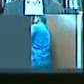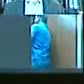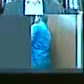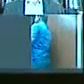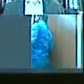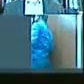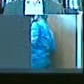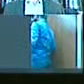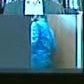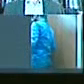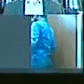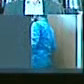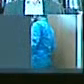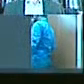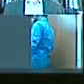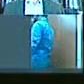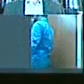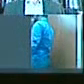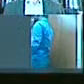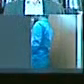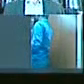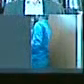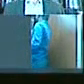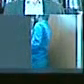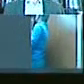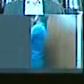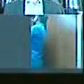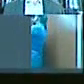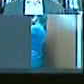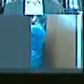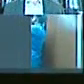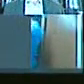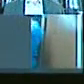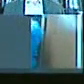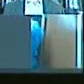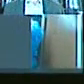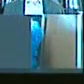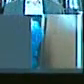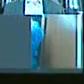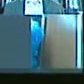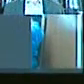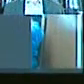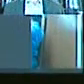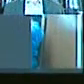Presente, Hernani. Ok, vamos para a segunda chamada. Deputado Luiz Fernando Mainardi.